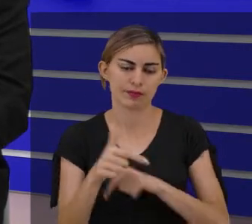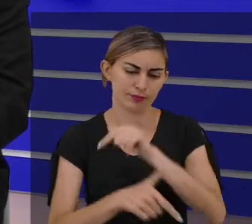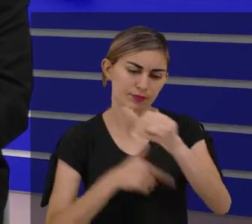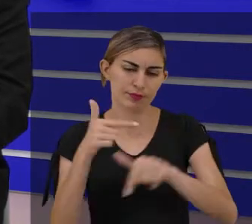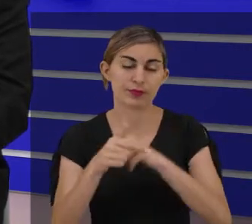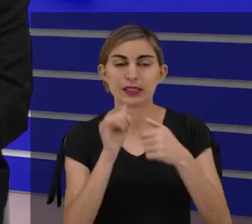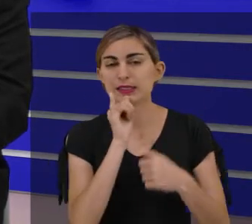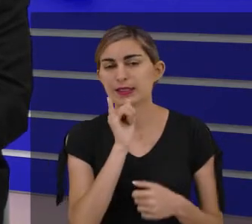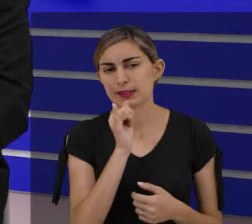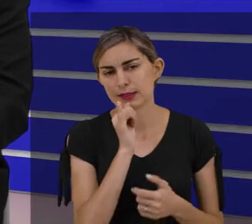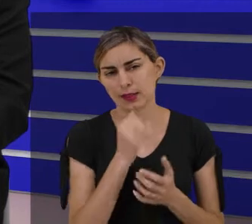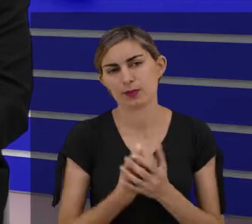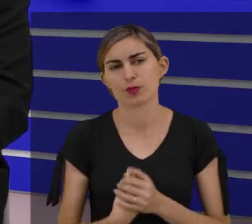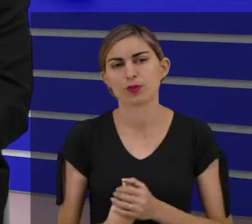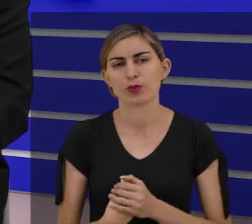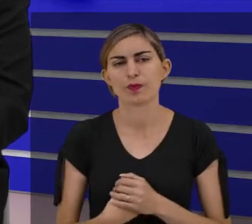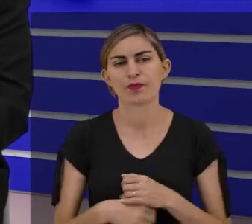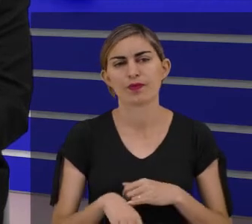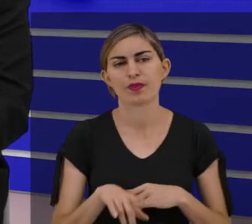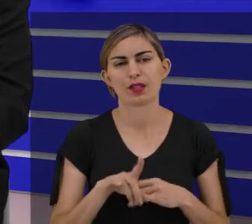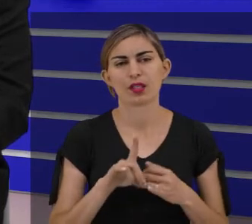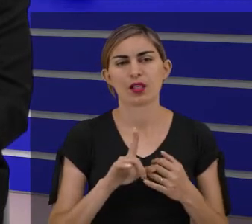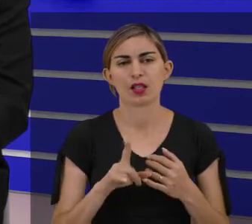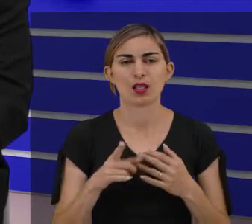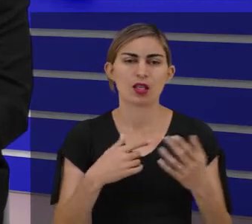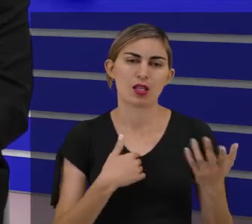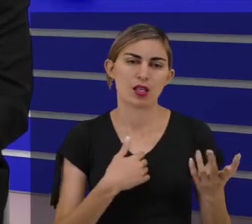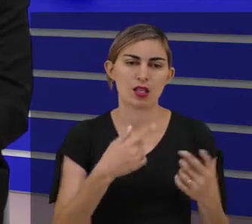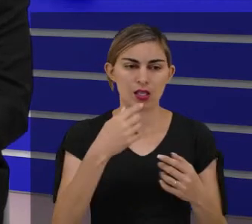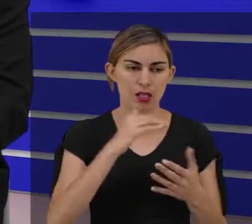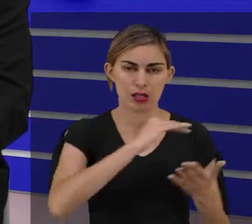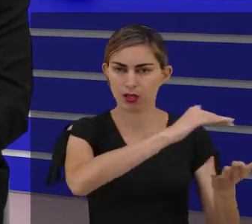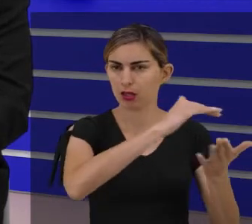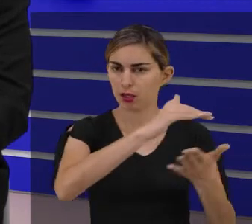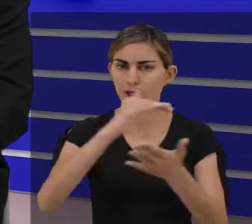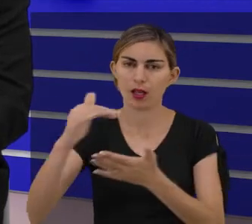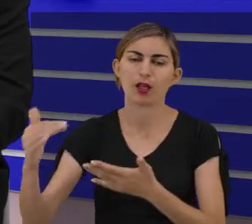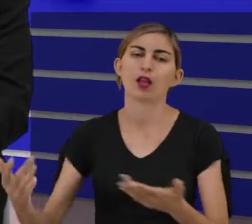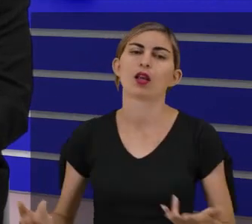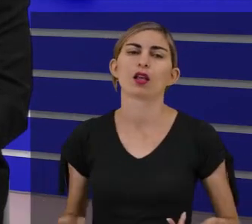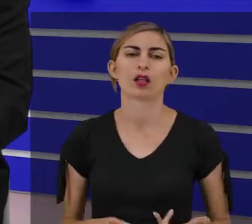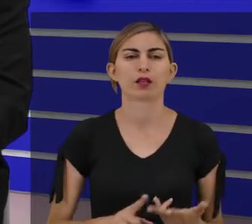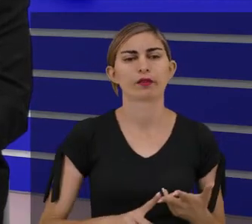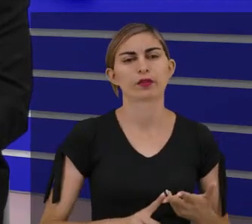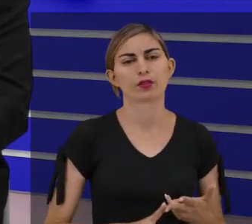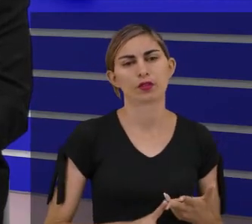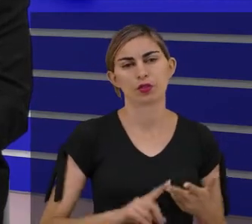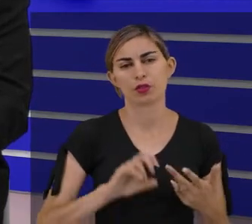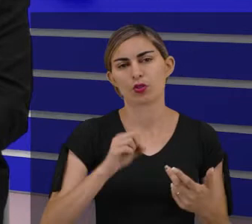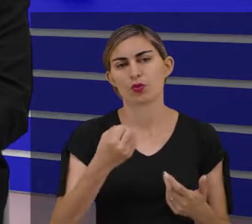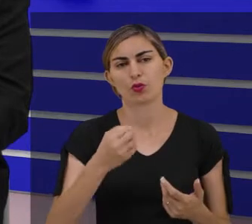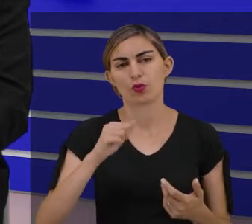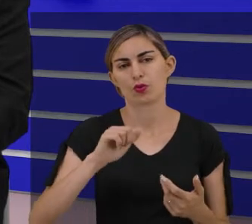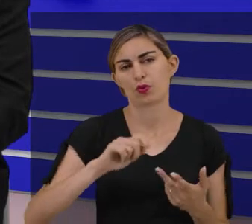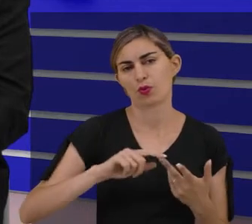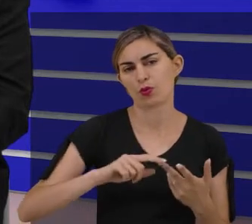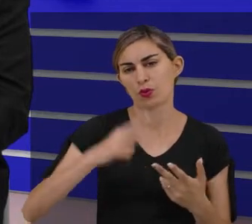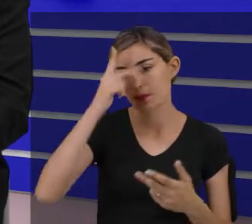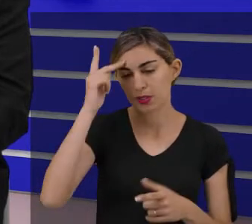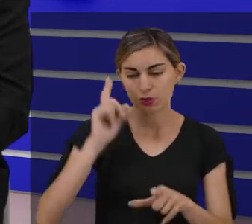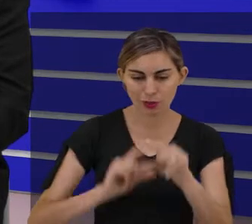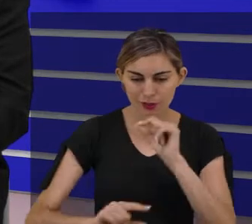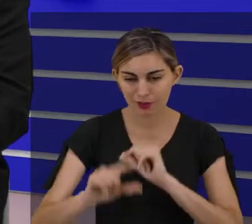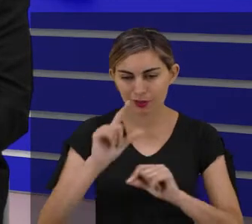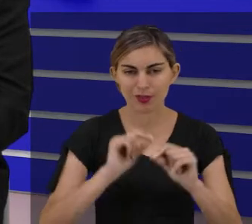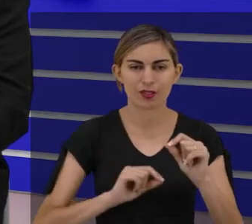trabalhador? Porque, por exemplo, o Uber, não é? As entregas de delivery, não é? Os iFood, onde as